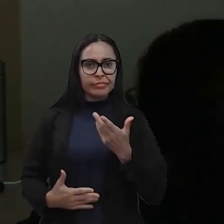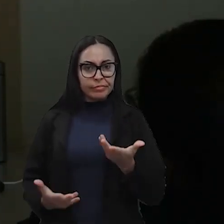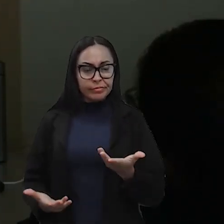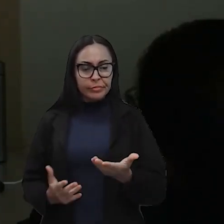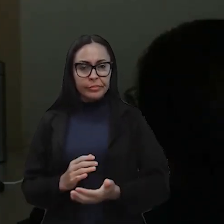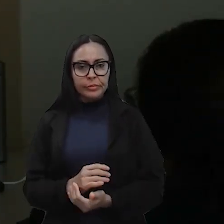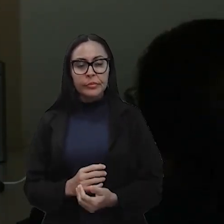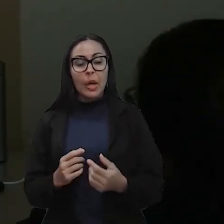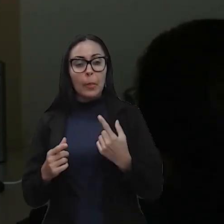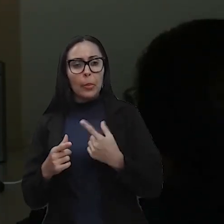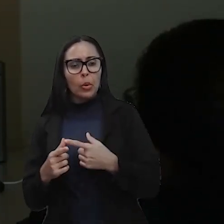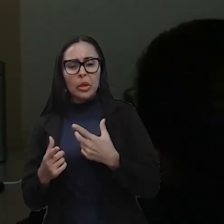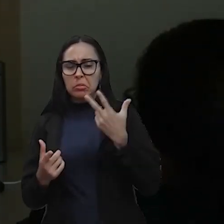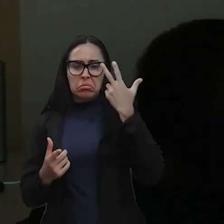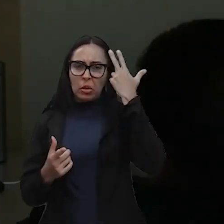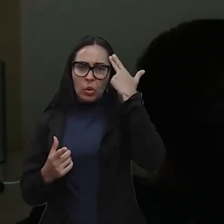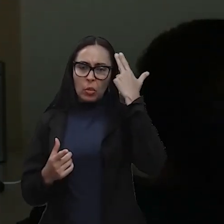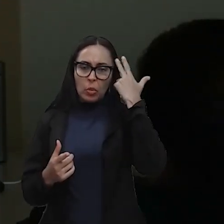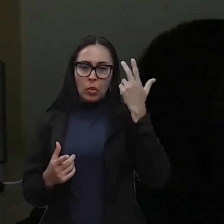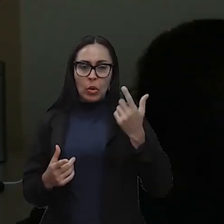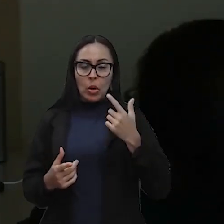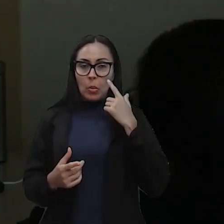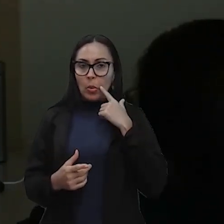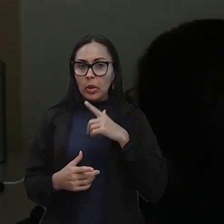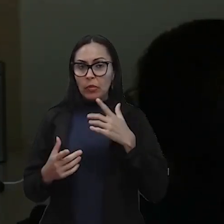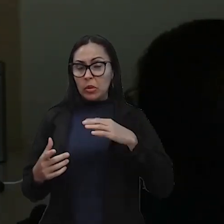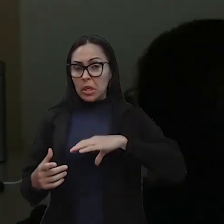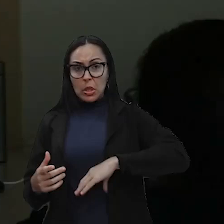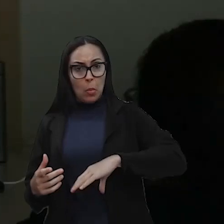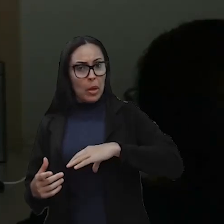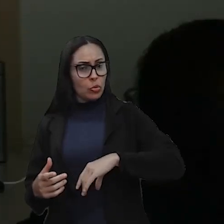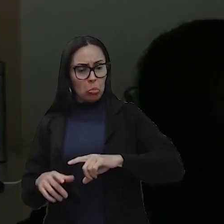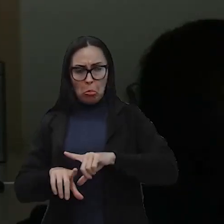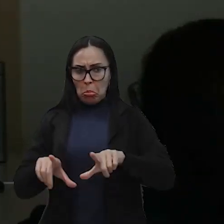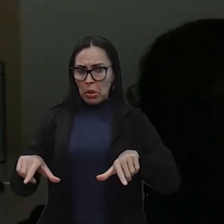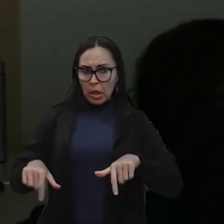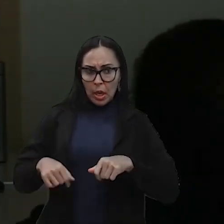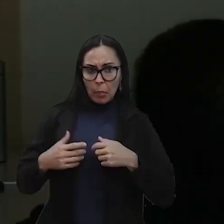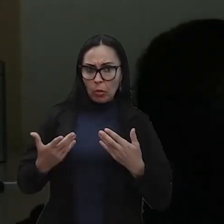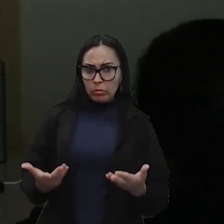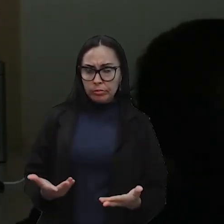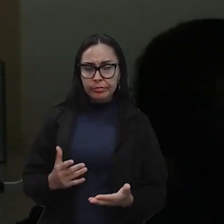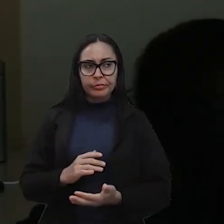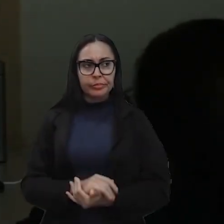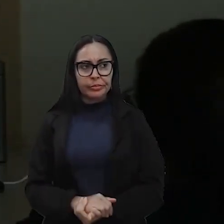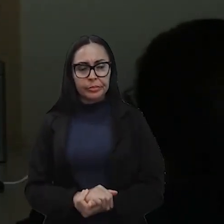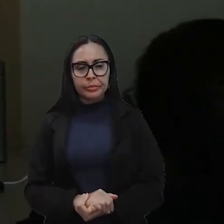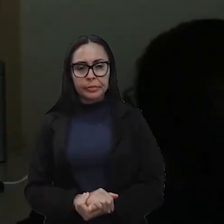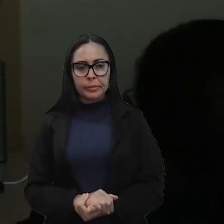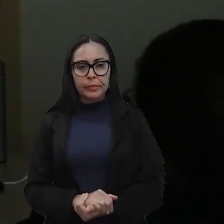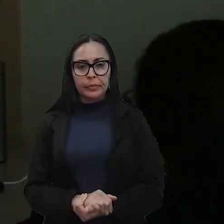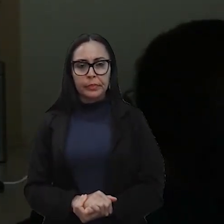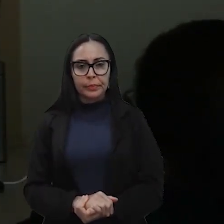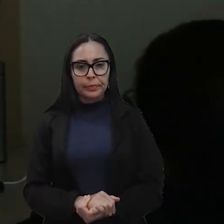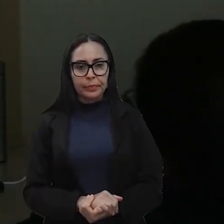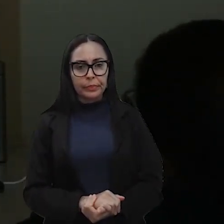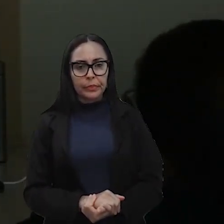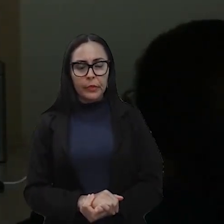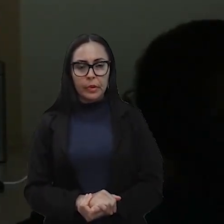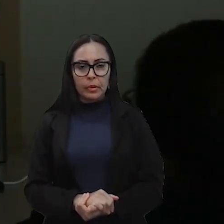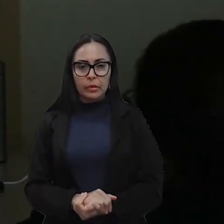Porque você não menstrua mais. Então, se você está sentindo dores abdominais, quer dizer que tem alguma disfunção hormonal aí no organismo. Corrimento em